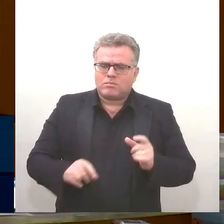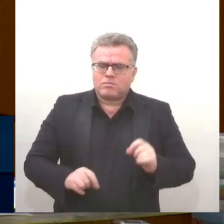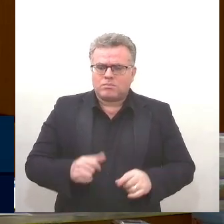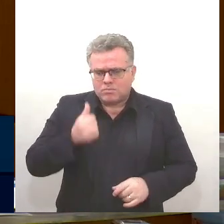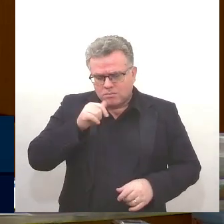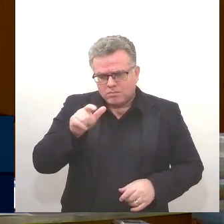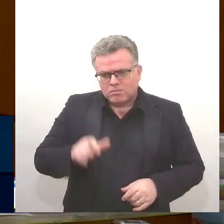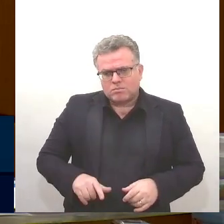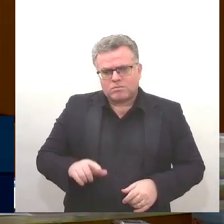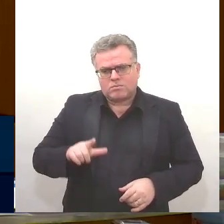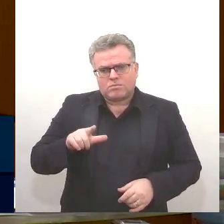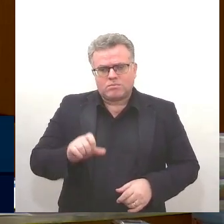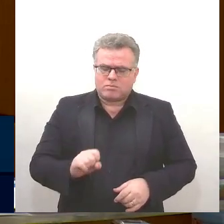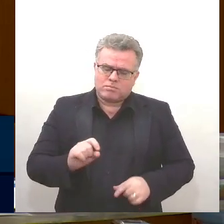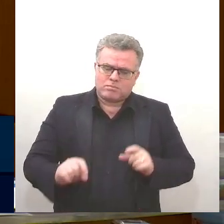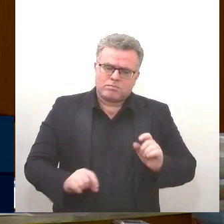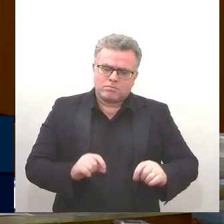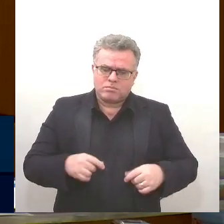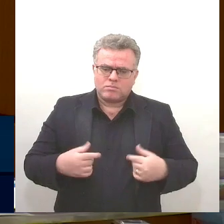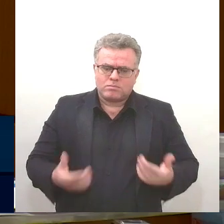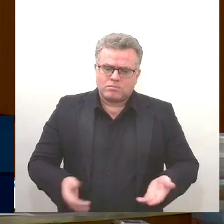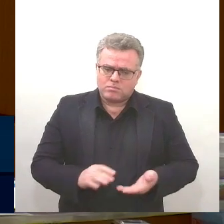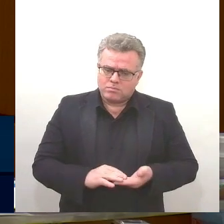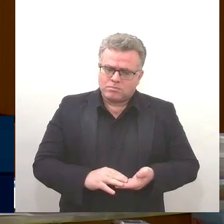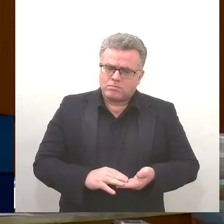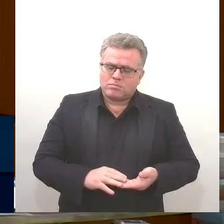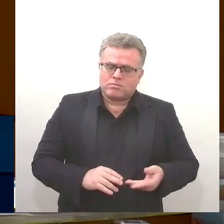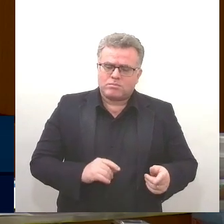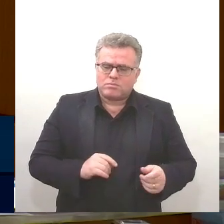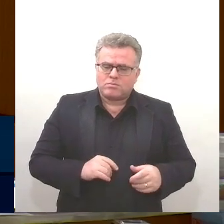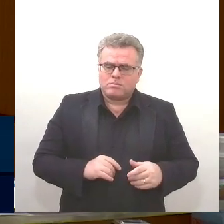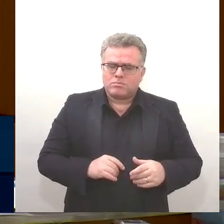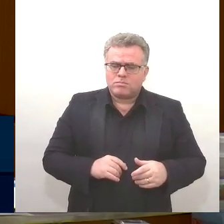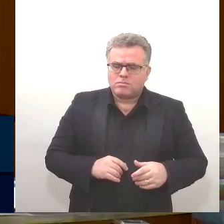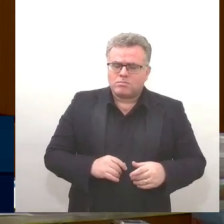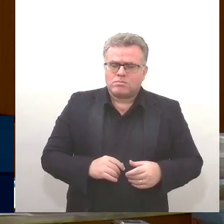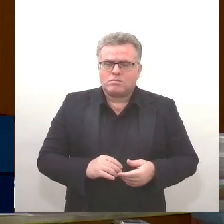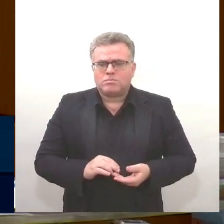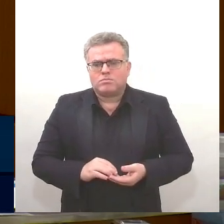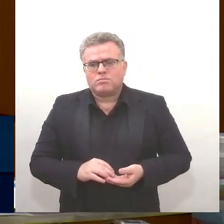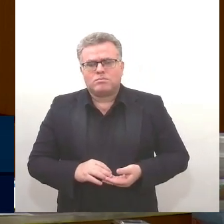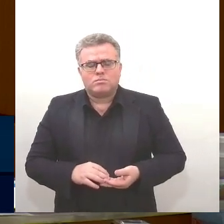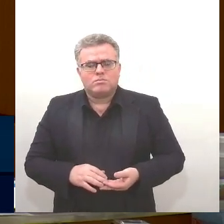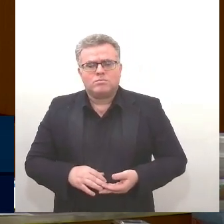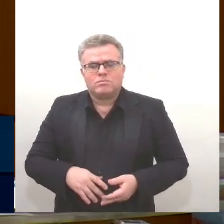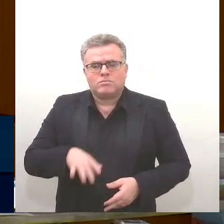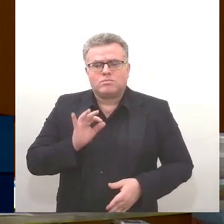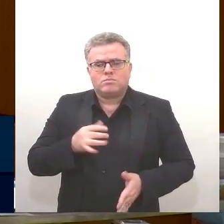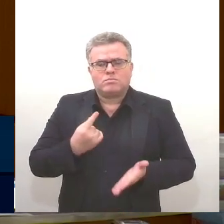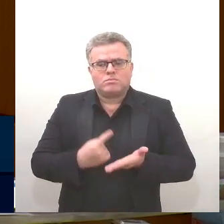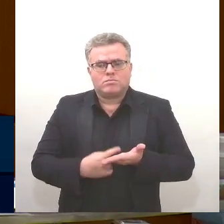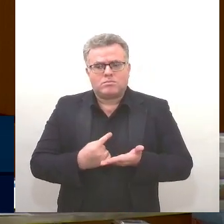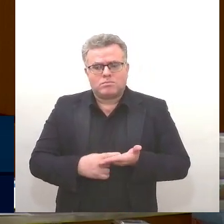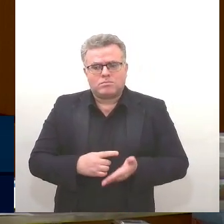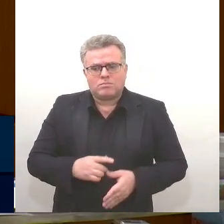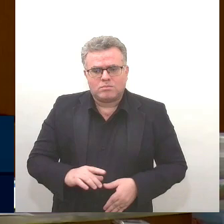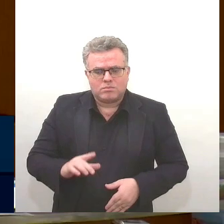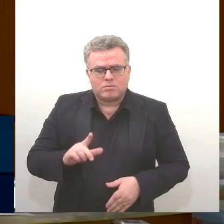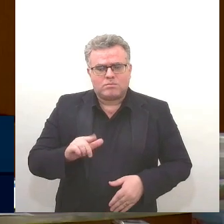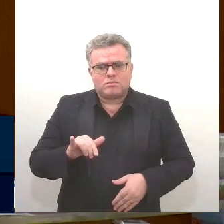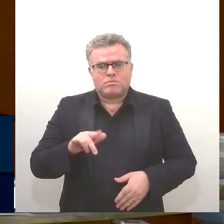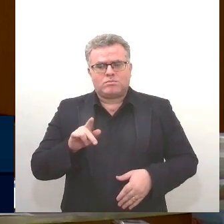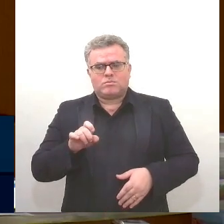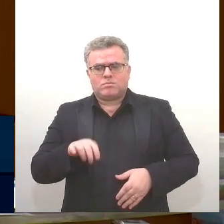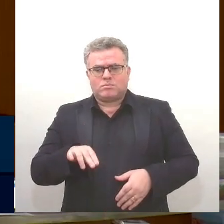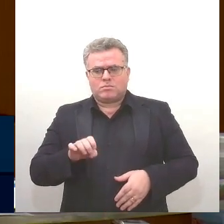diversos espaços da sociedade e contaremos com a presença de Lidiane de Melo drapala que é